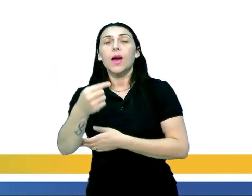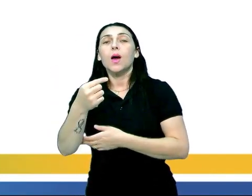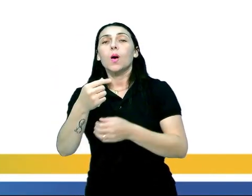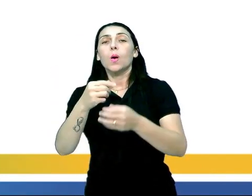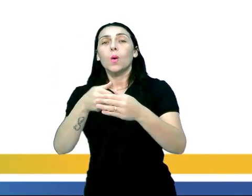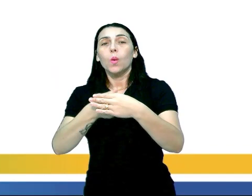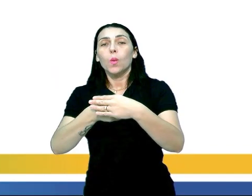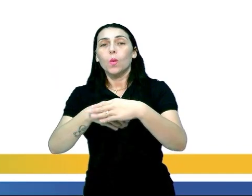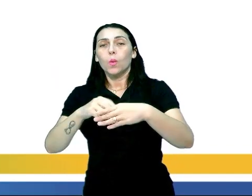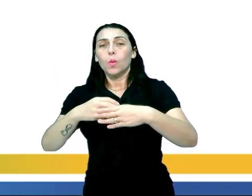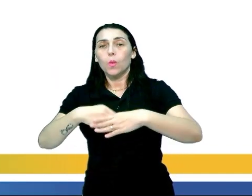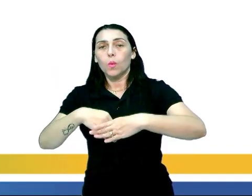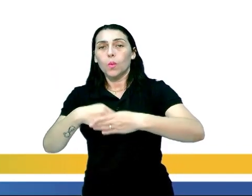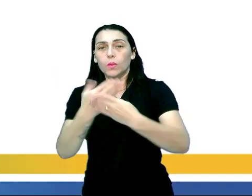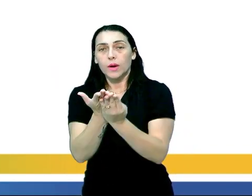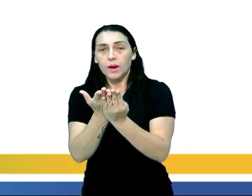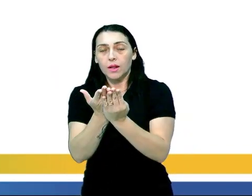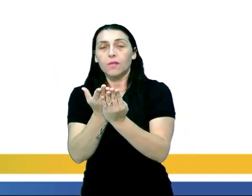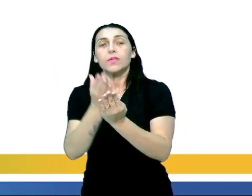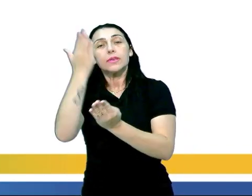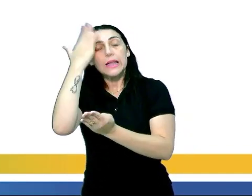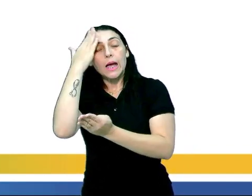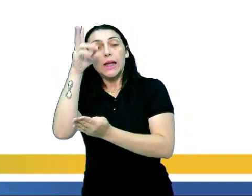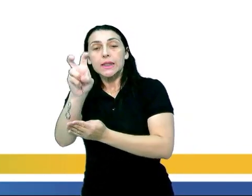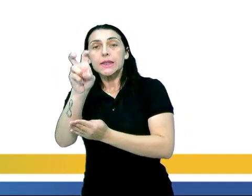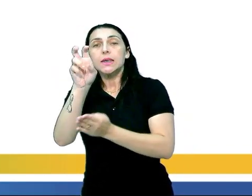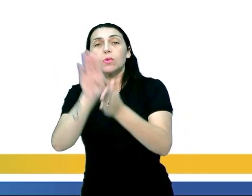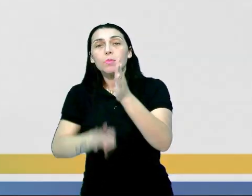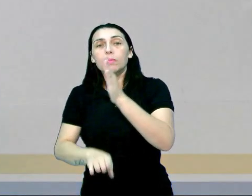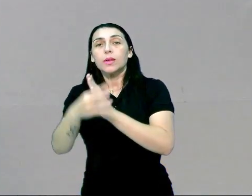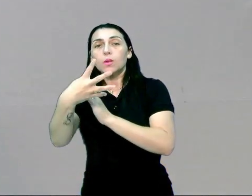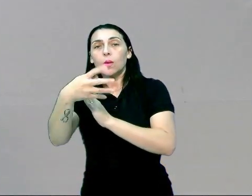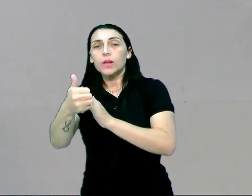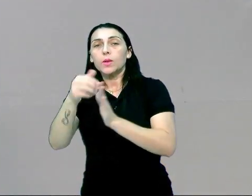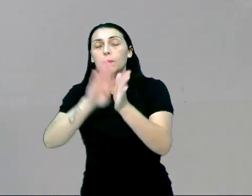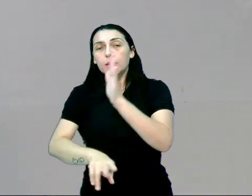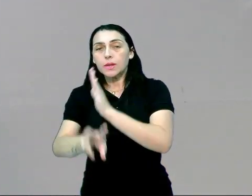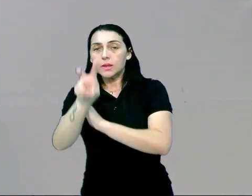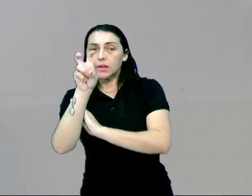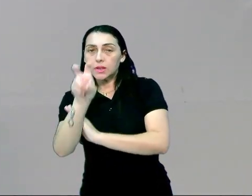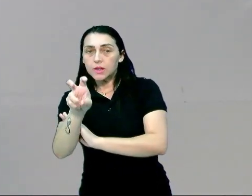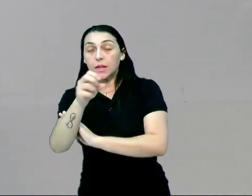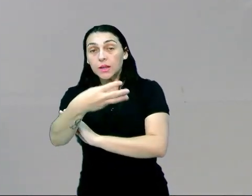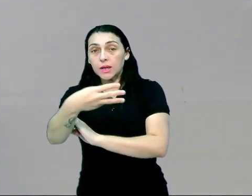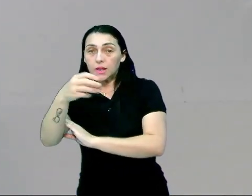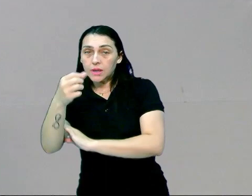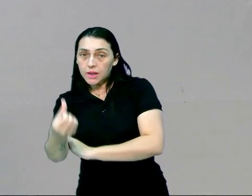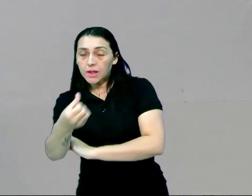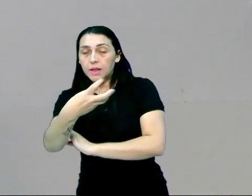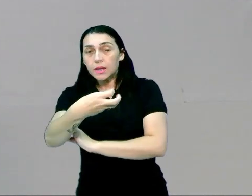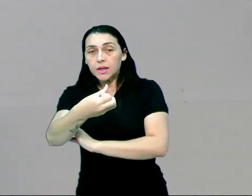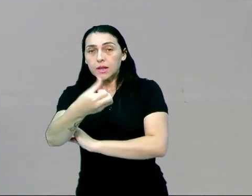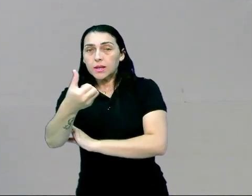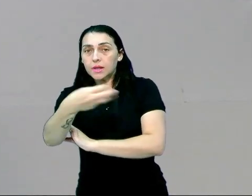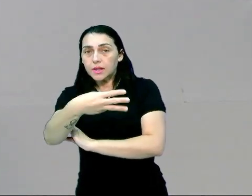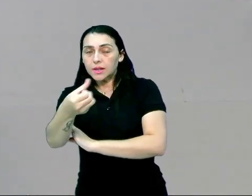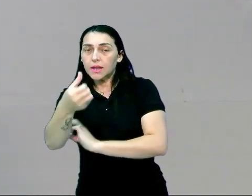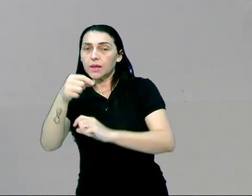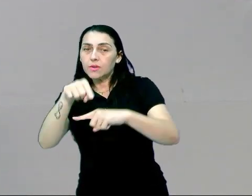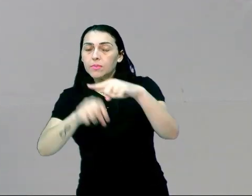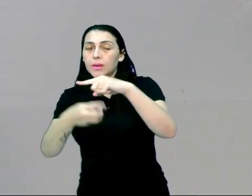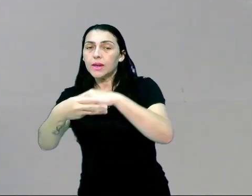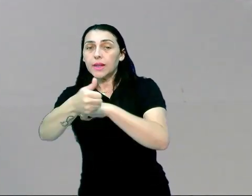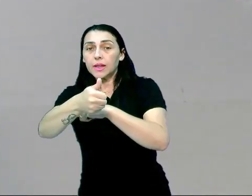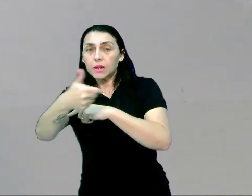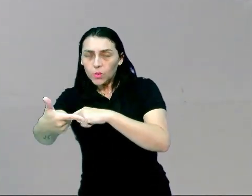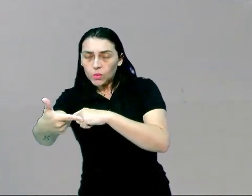gente vai eliminar o girassol, que a gente já sabe que é 5, então 5 menos 41 menos 5, dá 36, 36 dividido para 3 dá